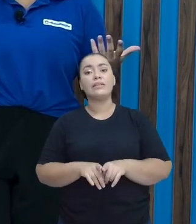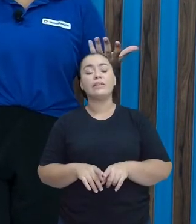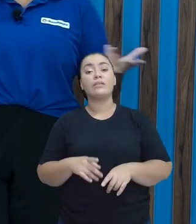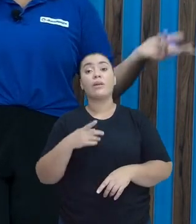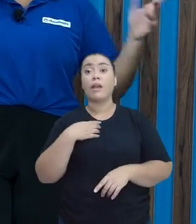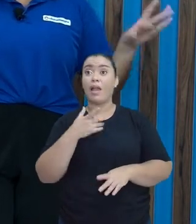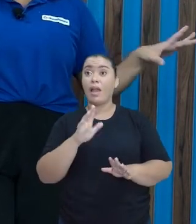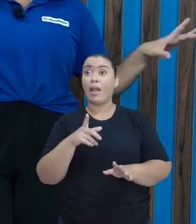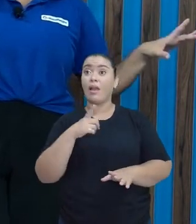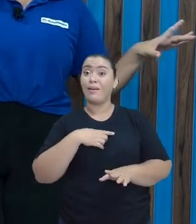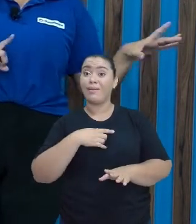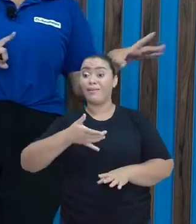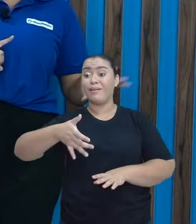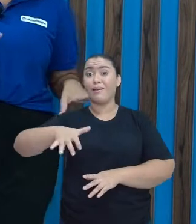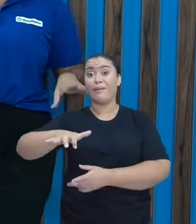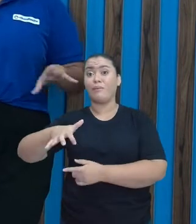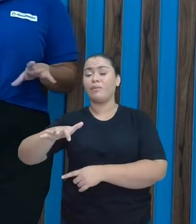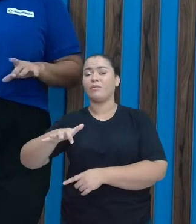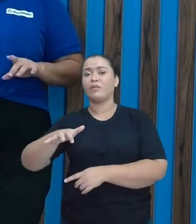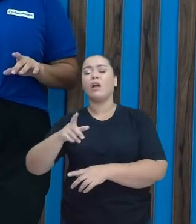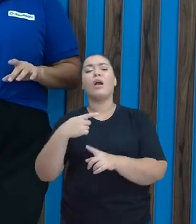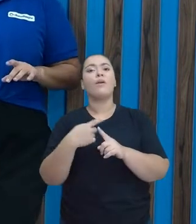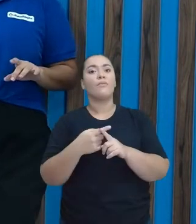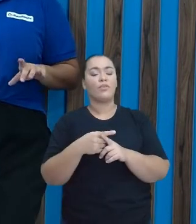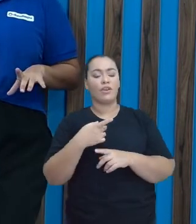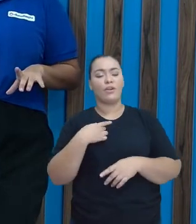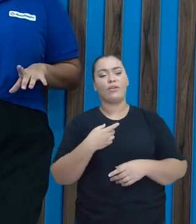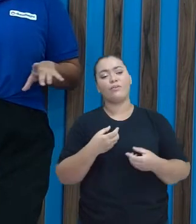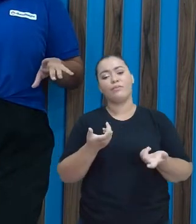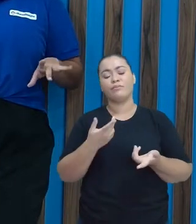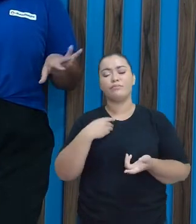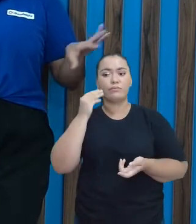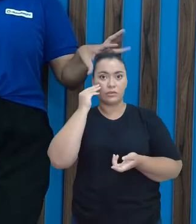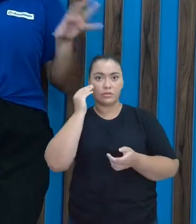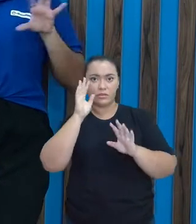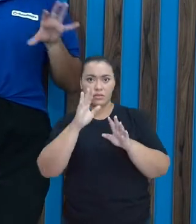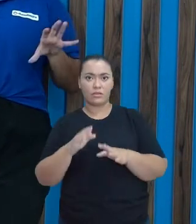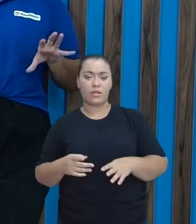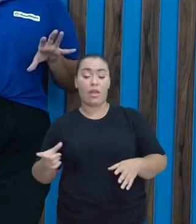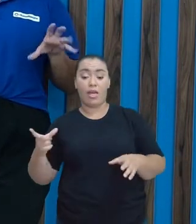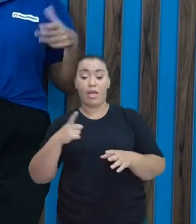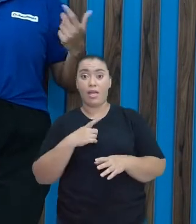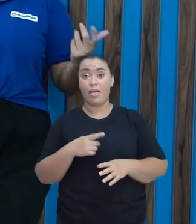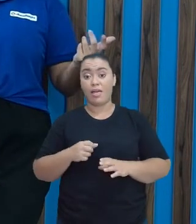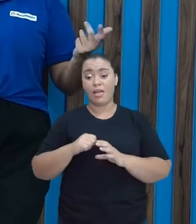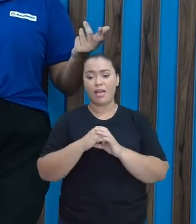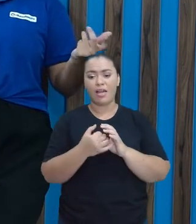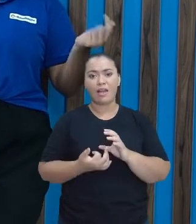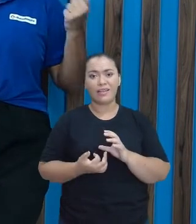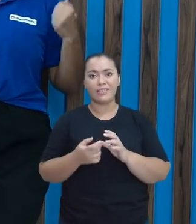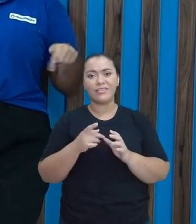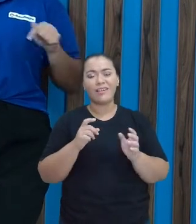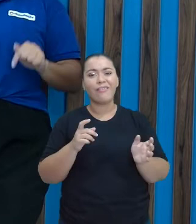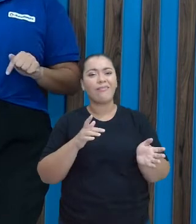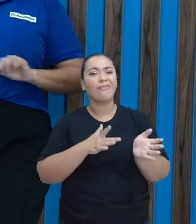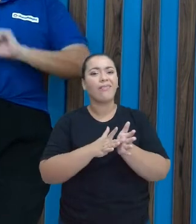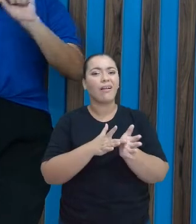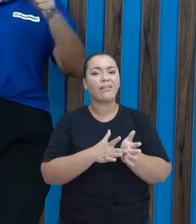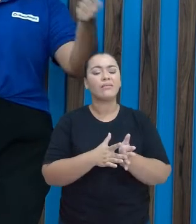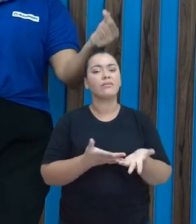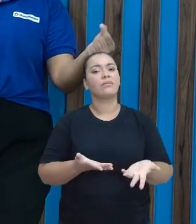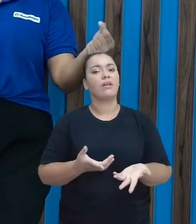manipulação. Porque quando a gente trata do outro, por exemplo, usando características inverídicas, a gente está fazendo o